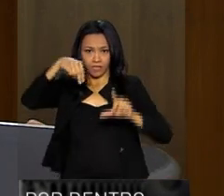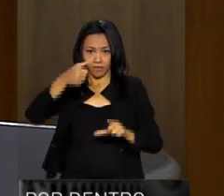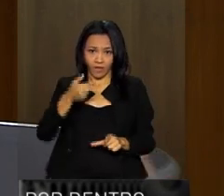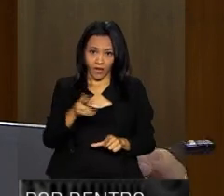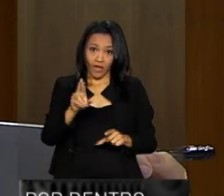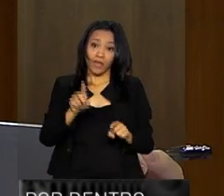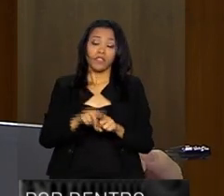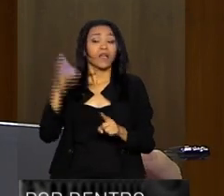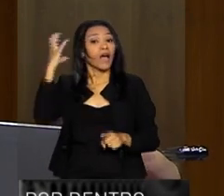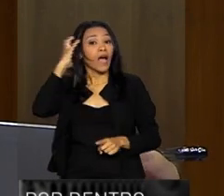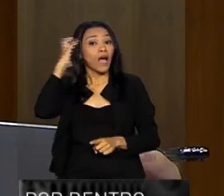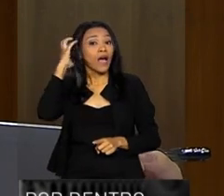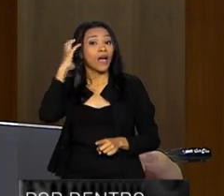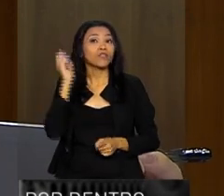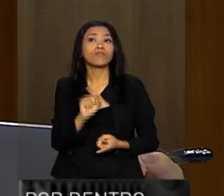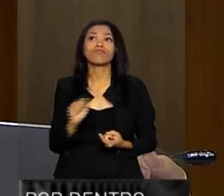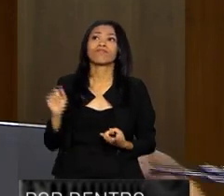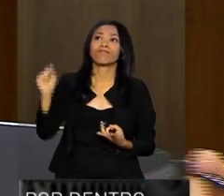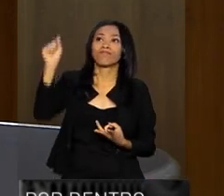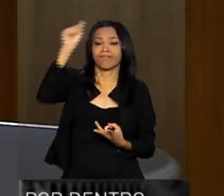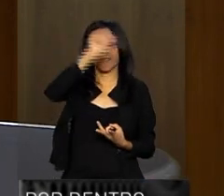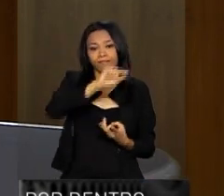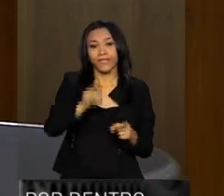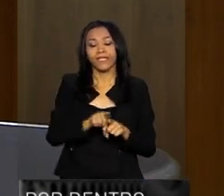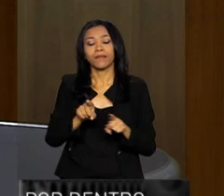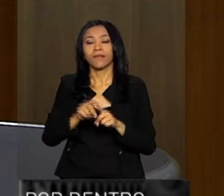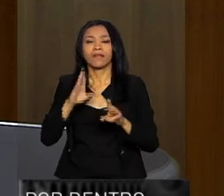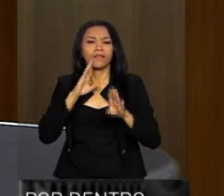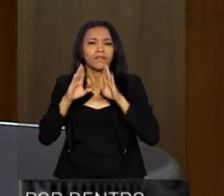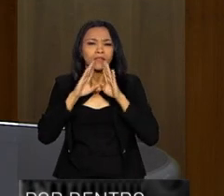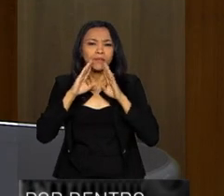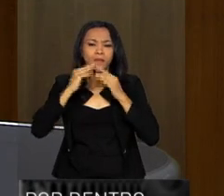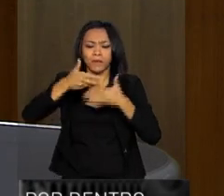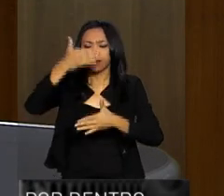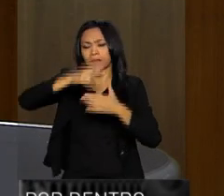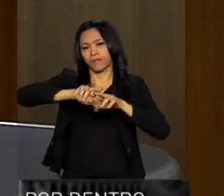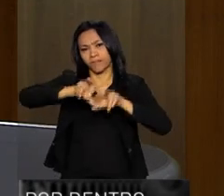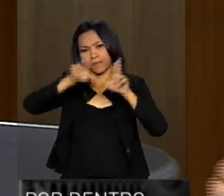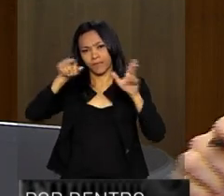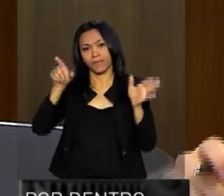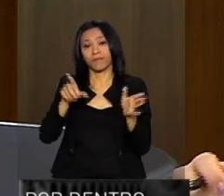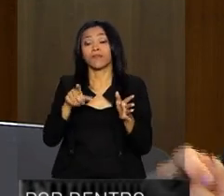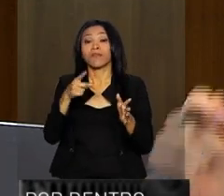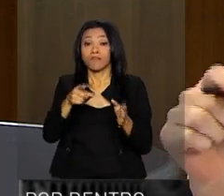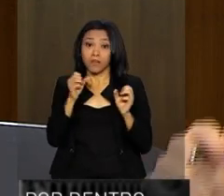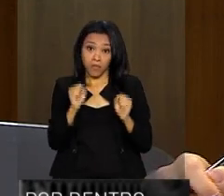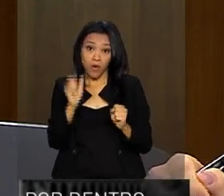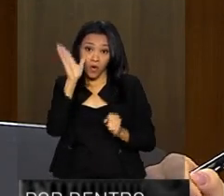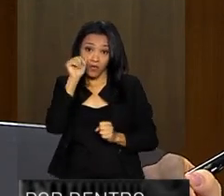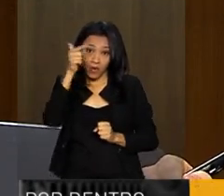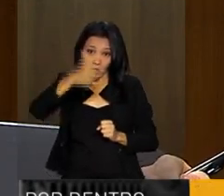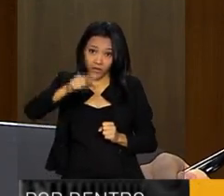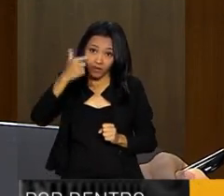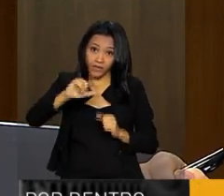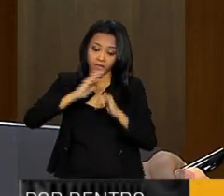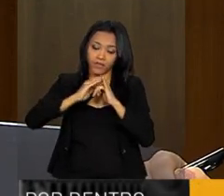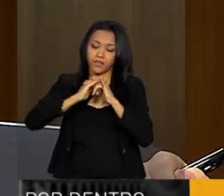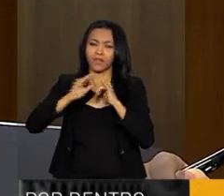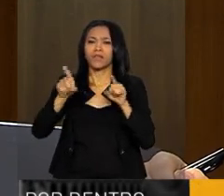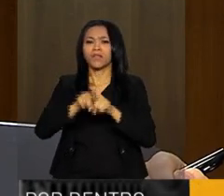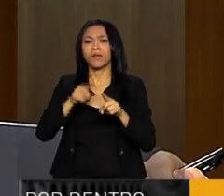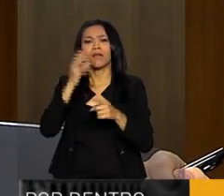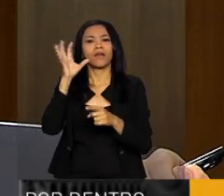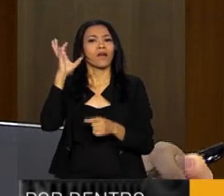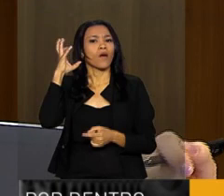rede nacional de rádio pelas redes sociais você pode rever o programa no canal da tv nbr no youtube e o áudio completo também está